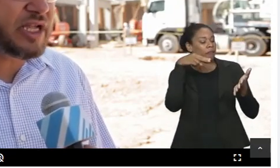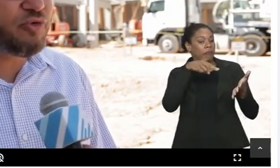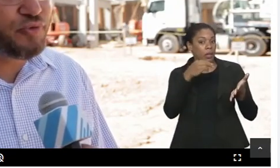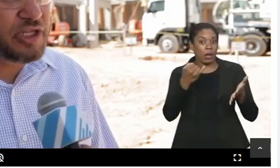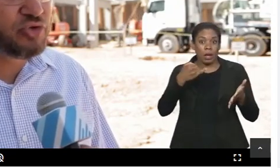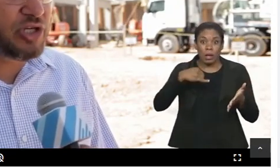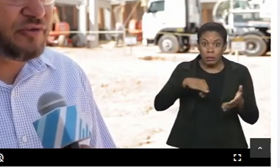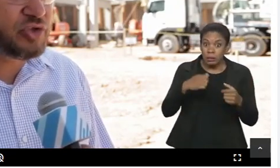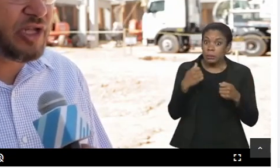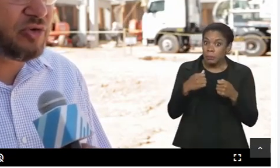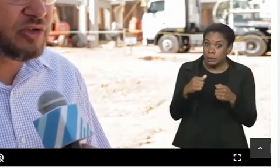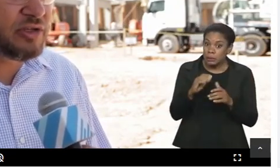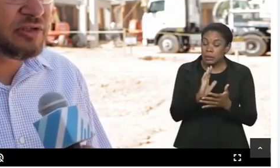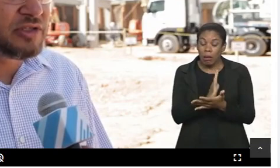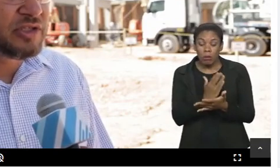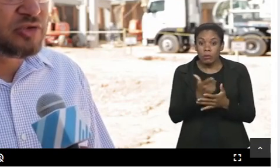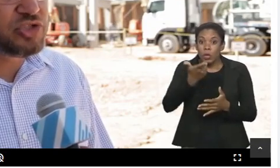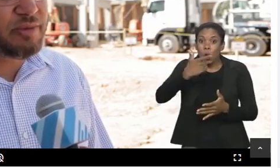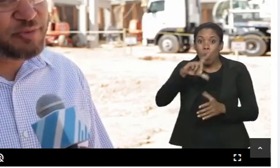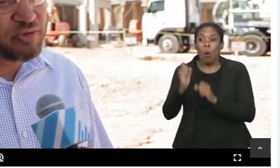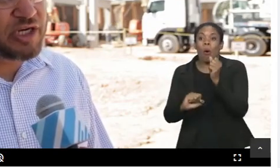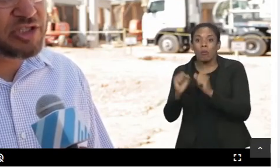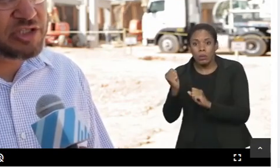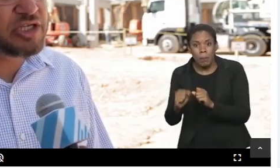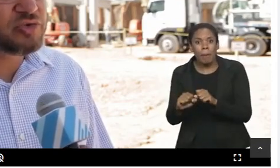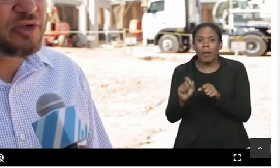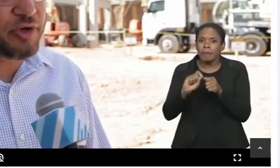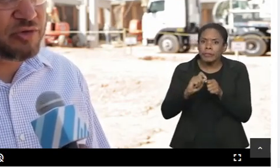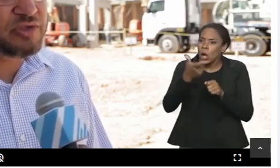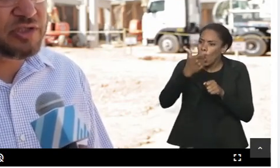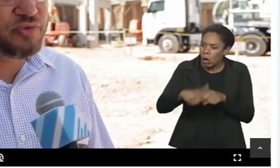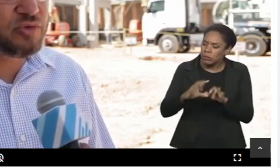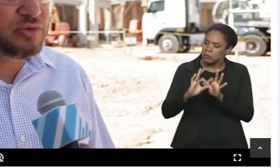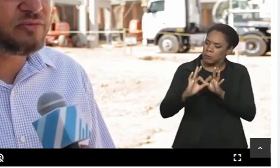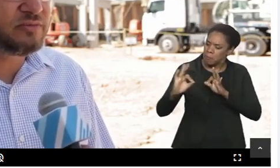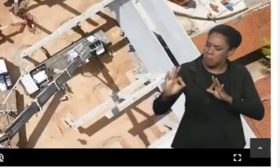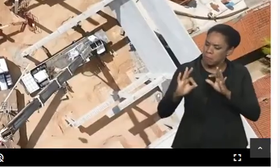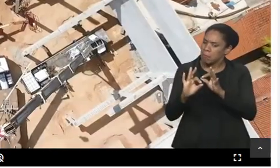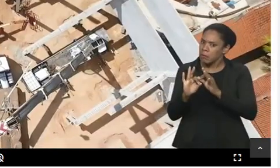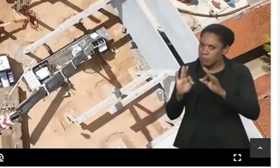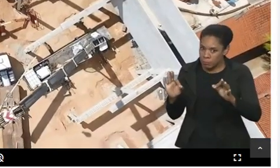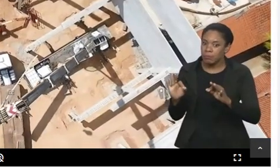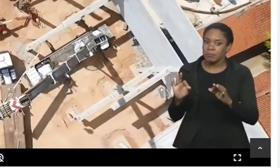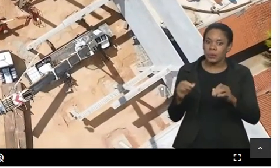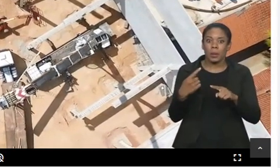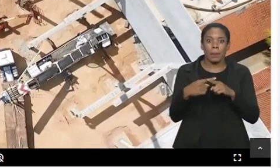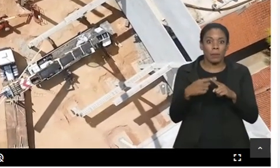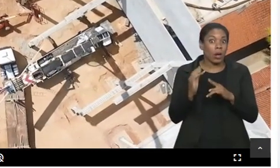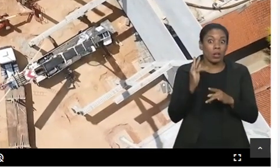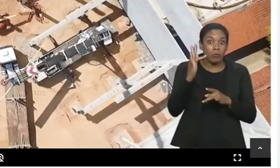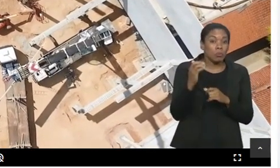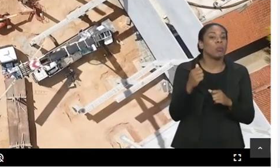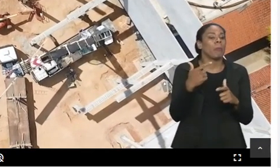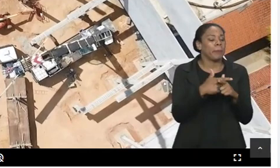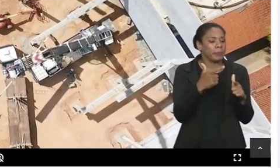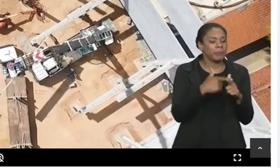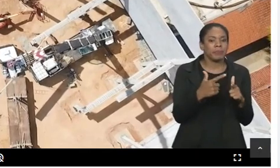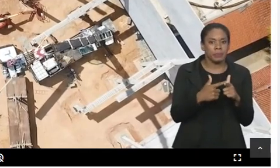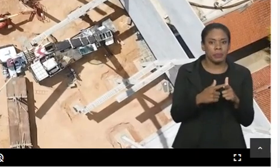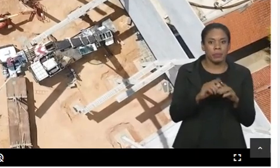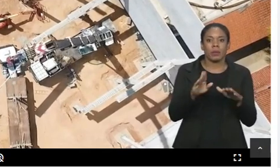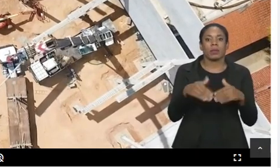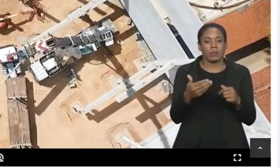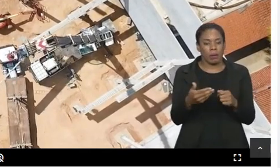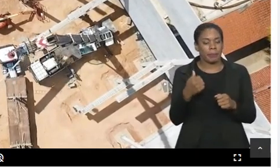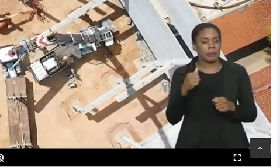para uma estar conferindo o serviço da outra, justamente pelo grande risco que pode acontecer no futuro. Ele tem que ter alguma noção de